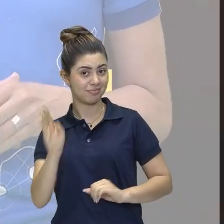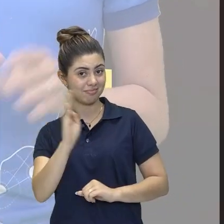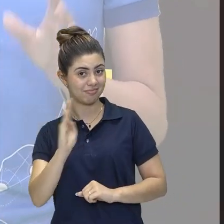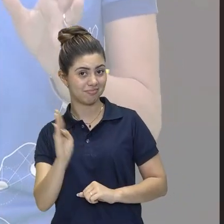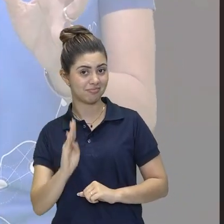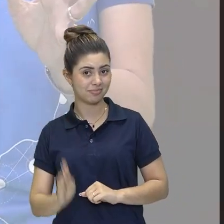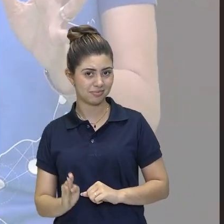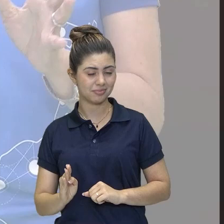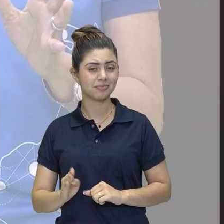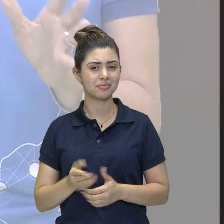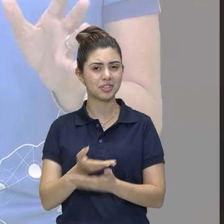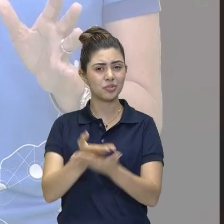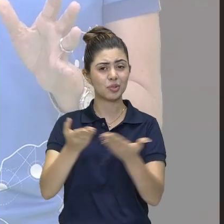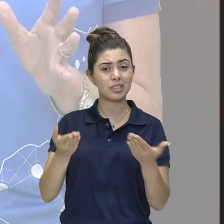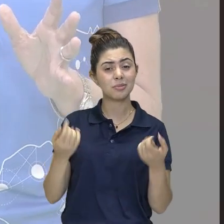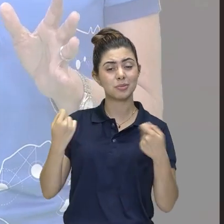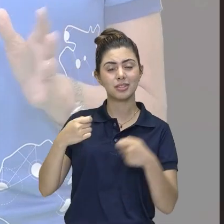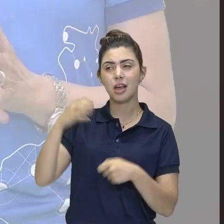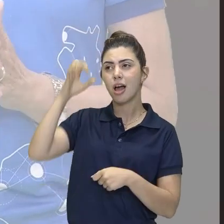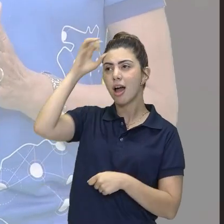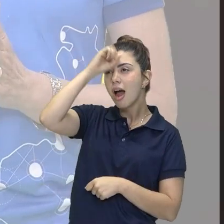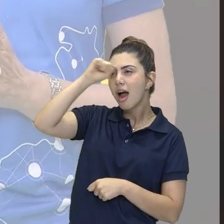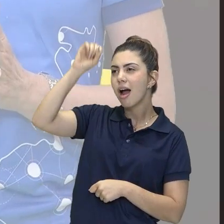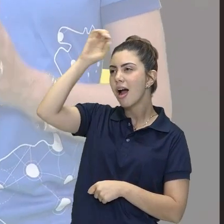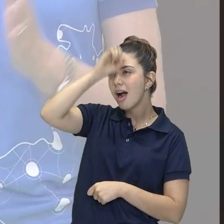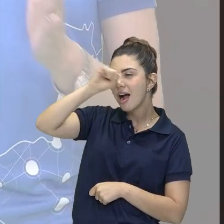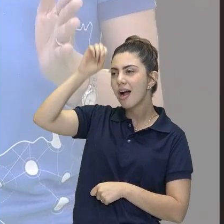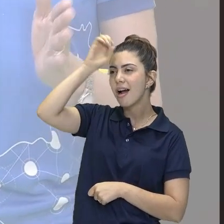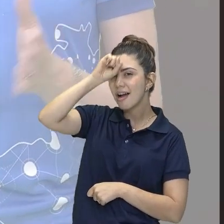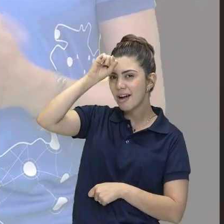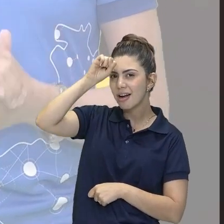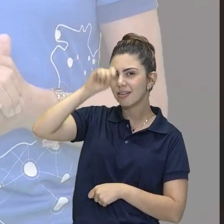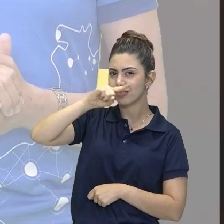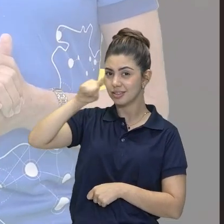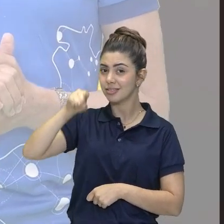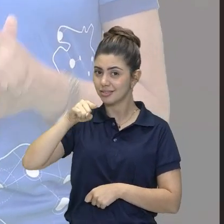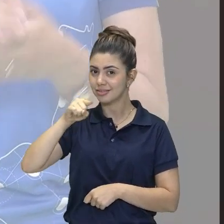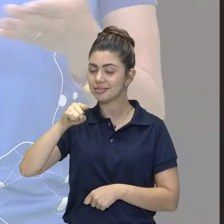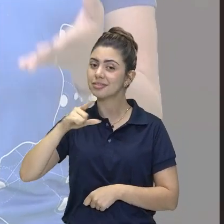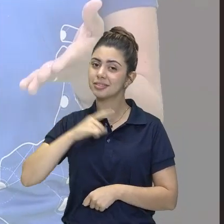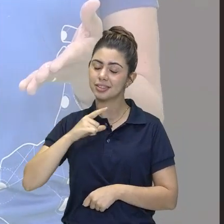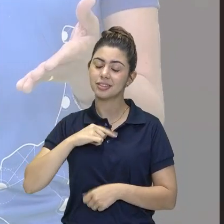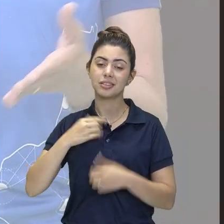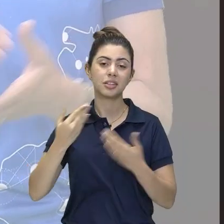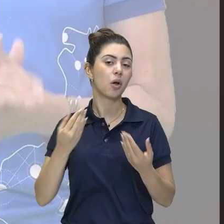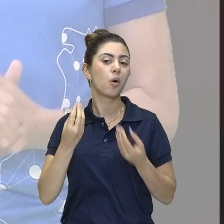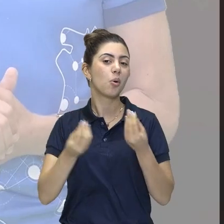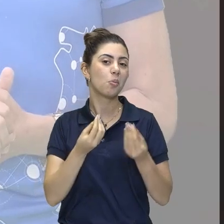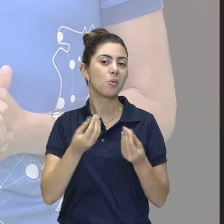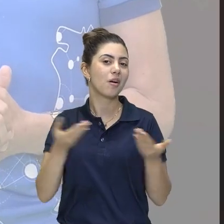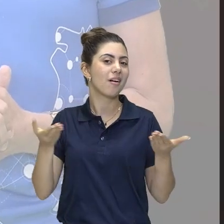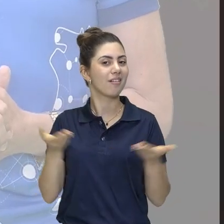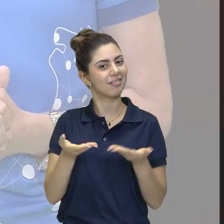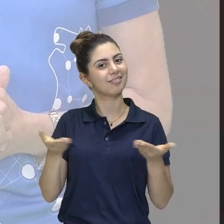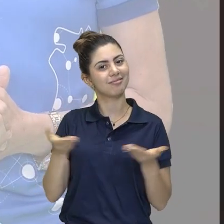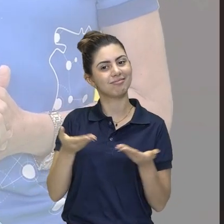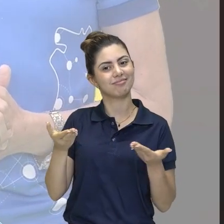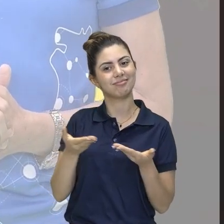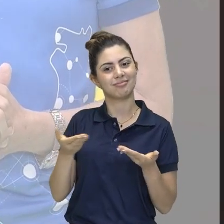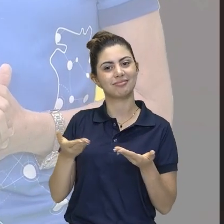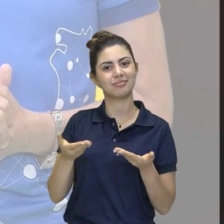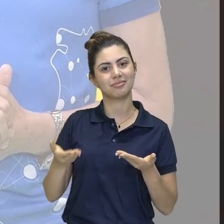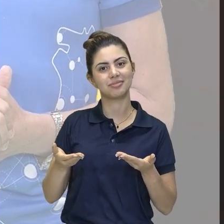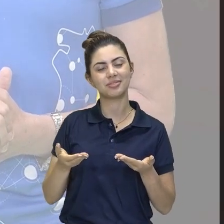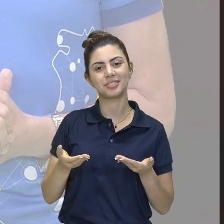está tendo e absorvendo aí essa noção? Uma dessas formas é o que estamos trazendo para vocês